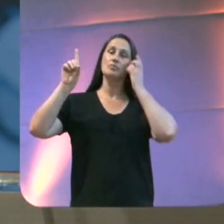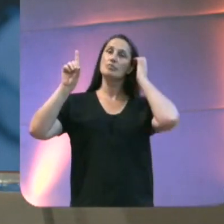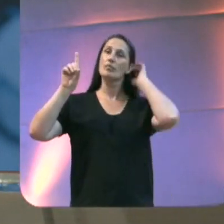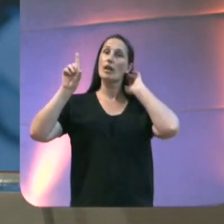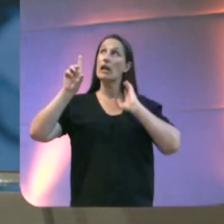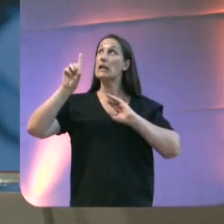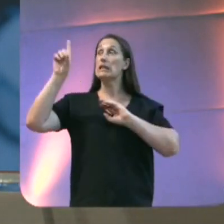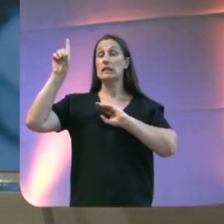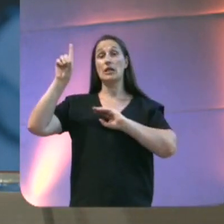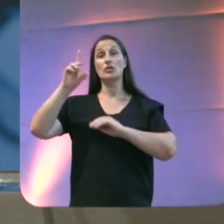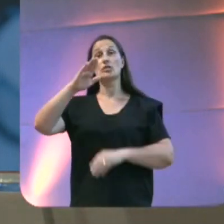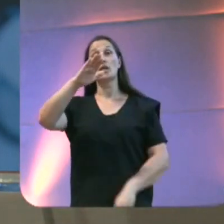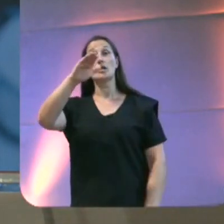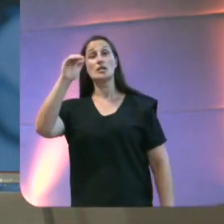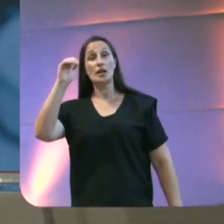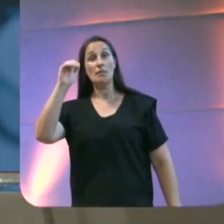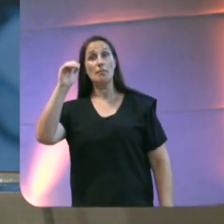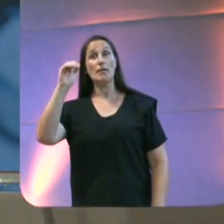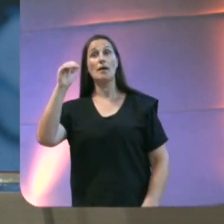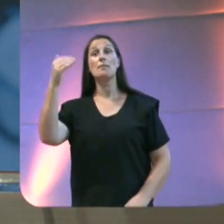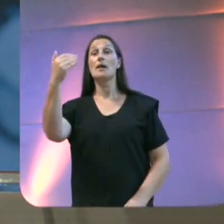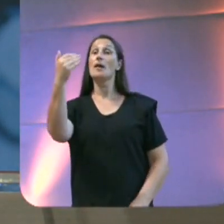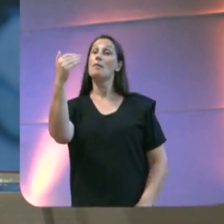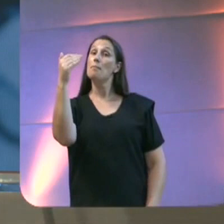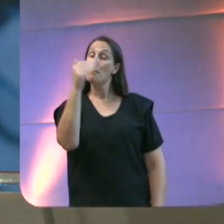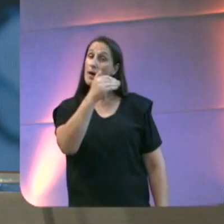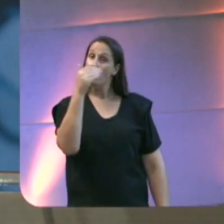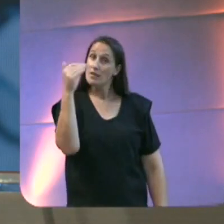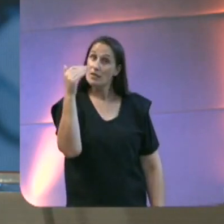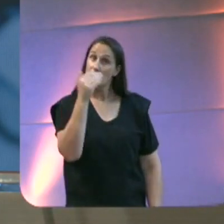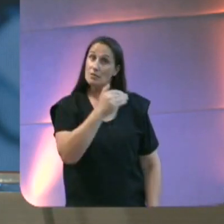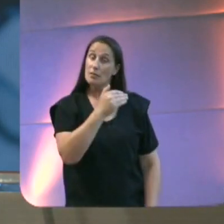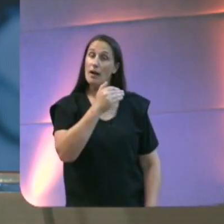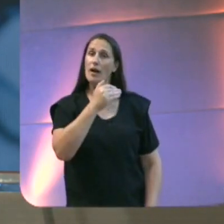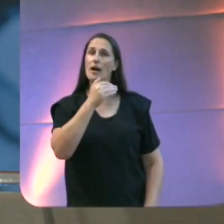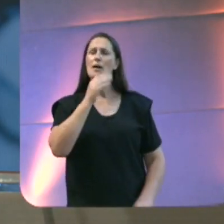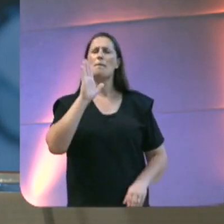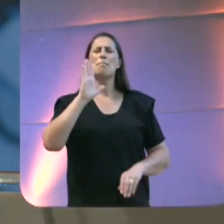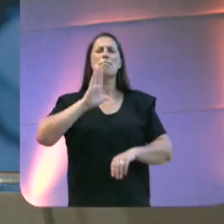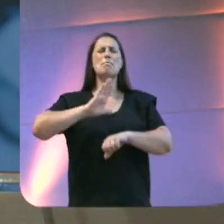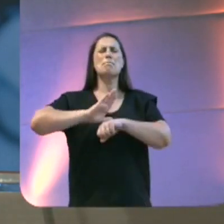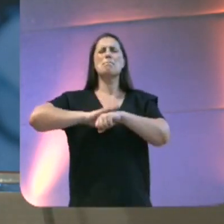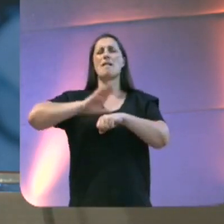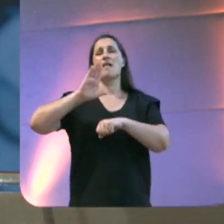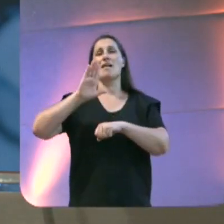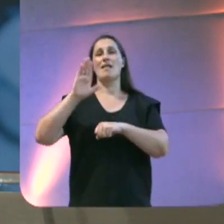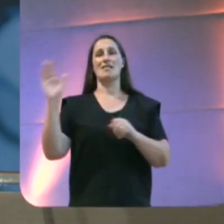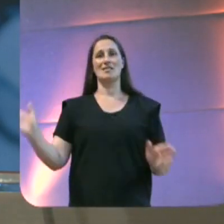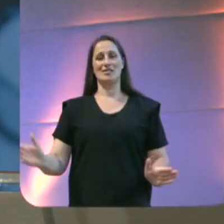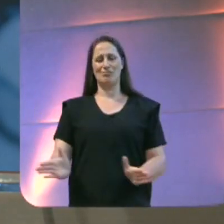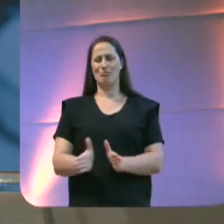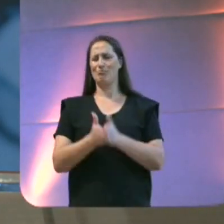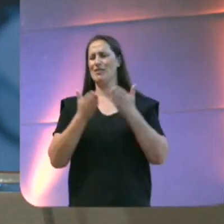Ele quer te chamar para participar do imponderável de Deus.